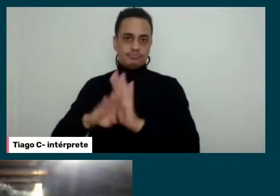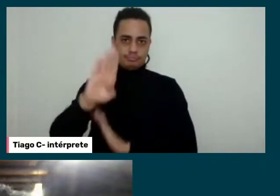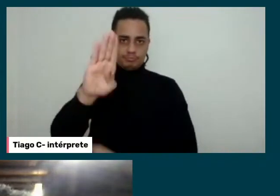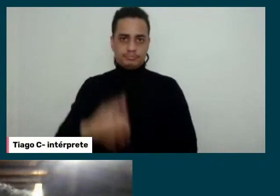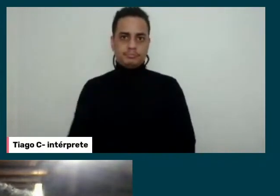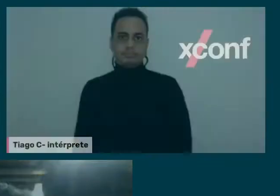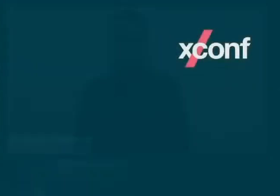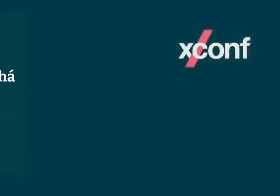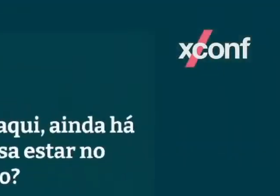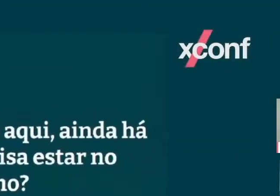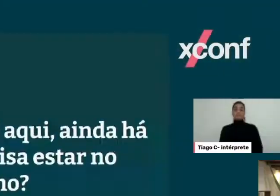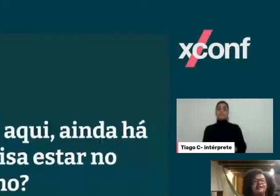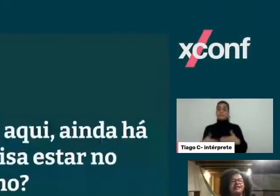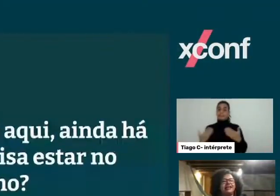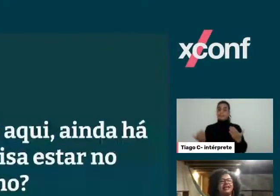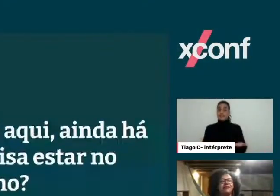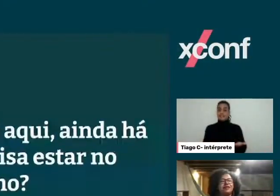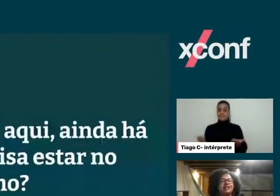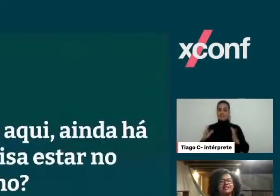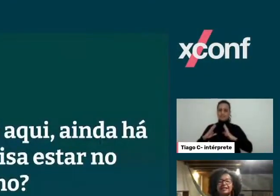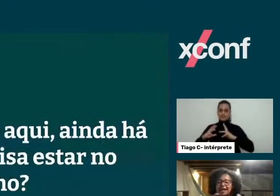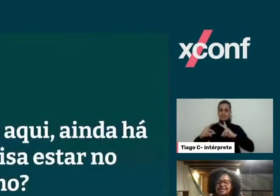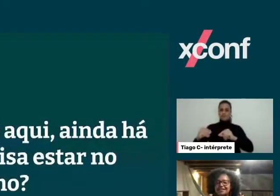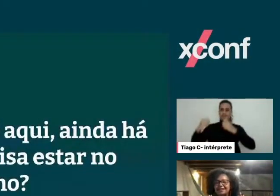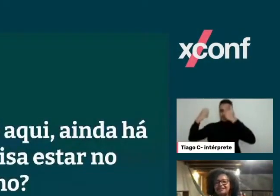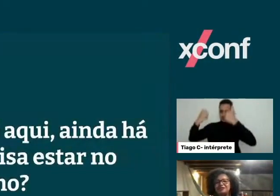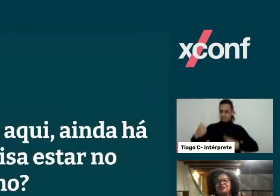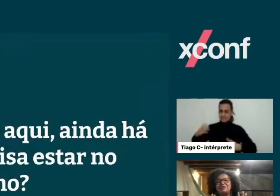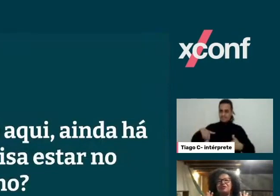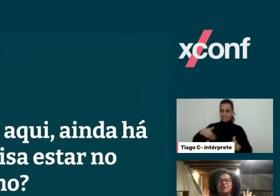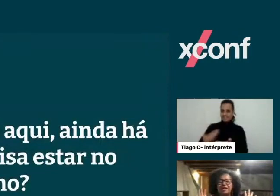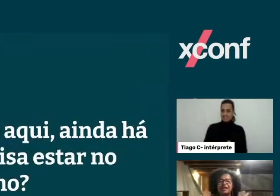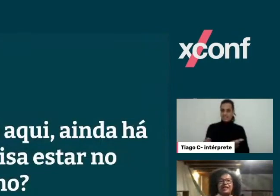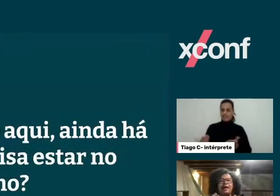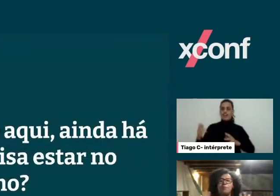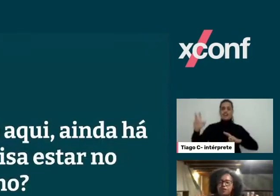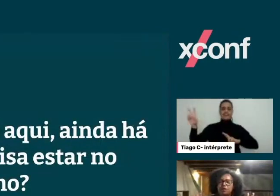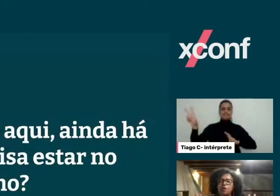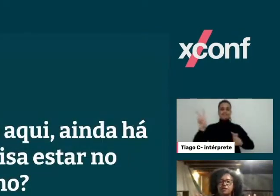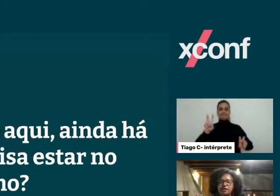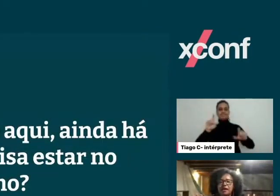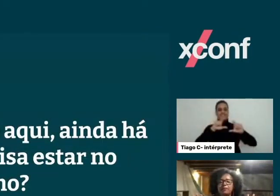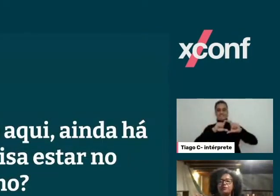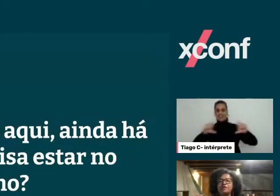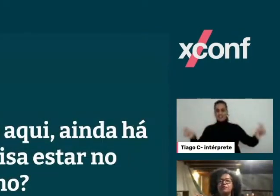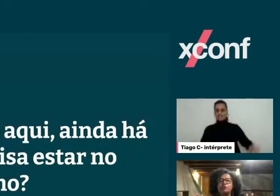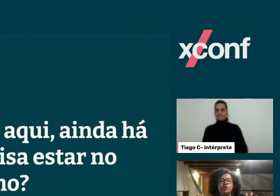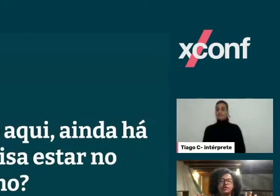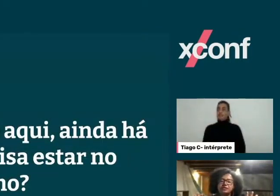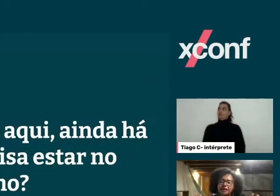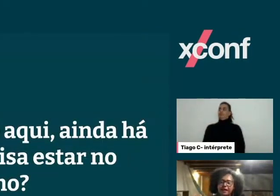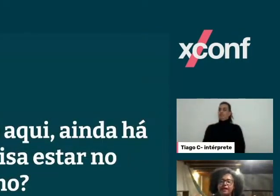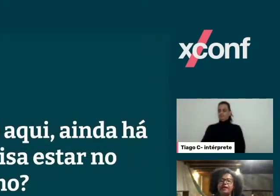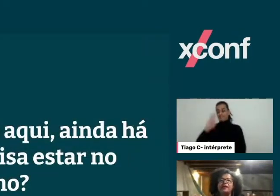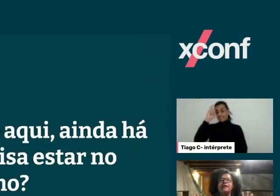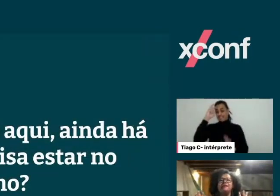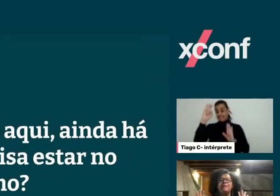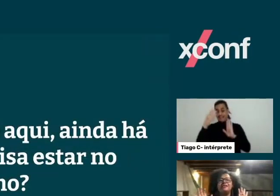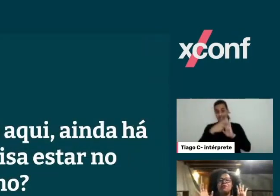Com tudo que a gente viu até aqui, tem aquela frase clássica que a gente já ouviu, né? É muita coisa que a IA pode fazer por